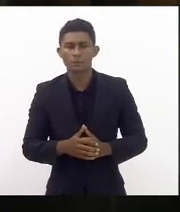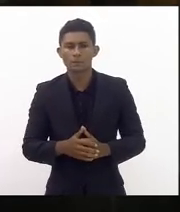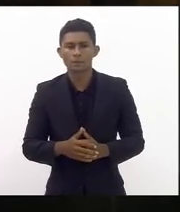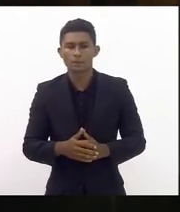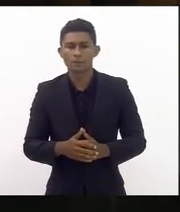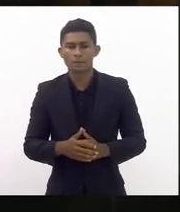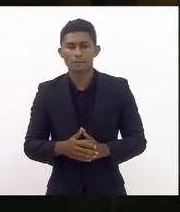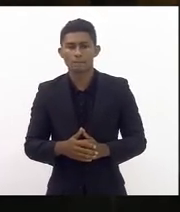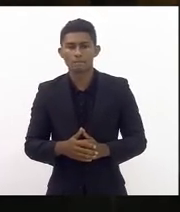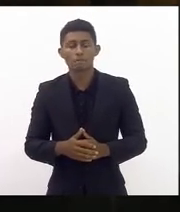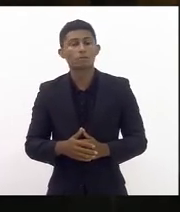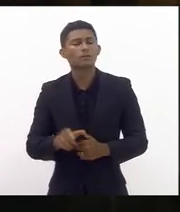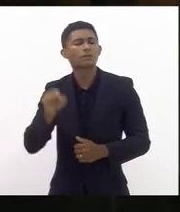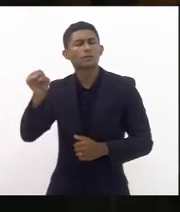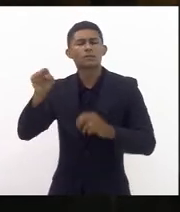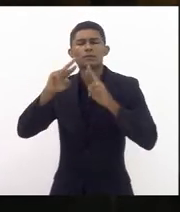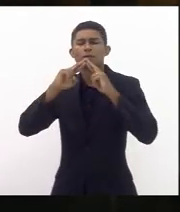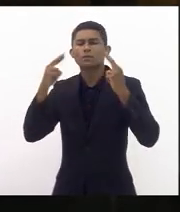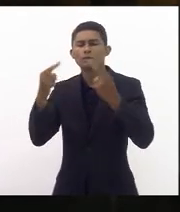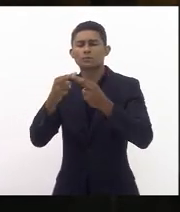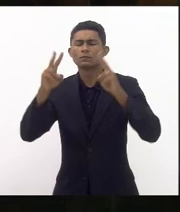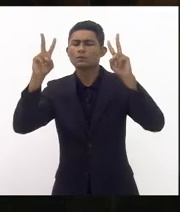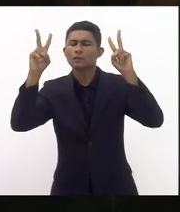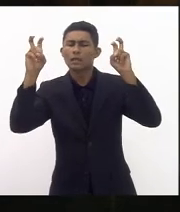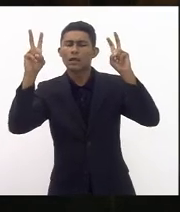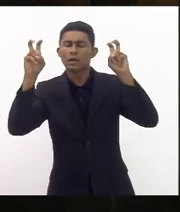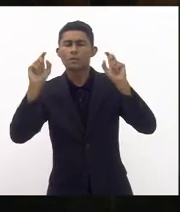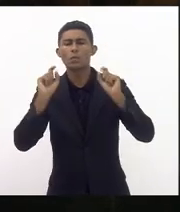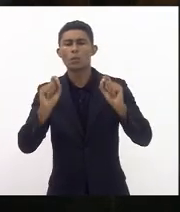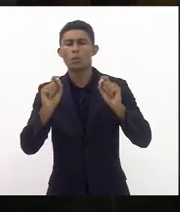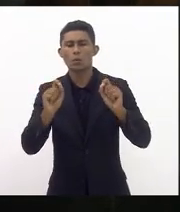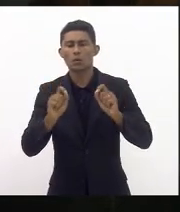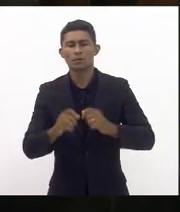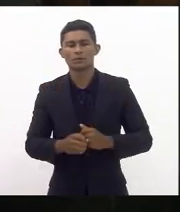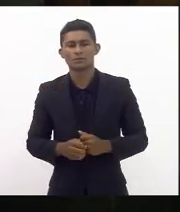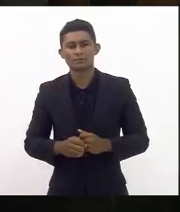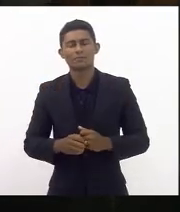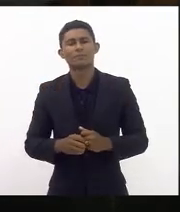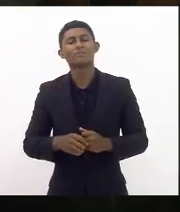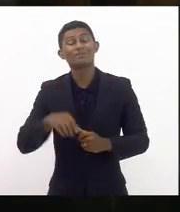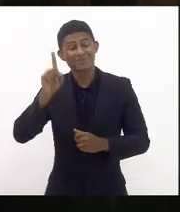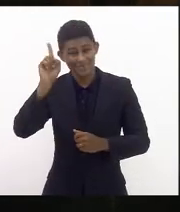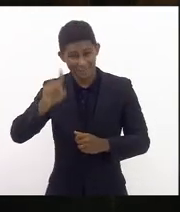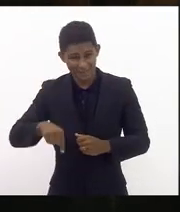tema, deputada Tia Ju? O licenciamento ambiental